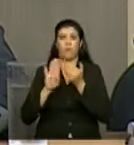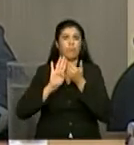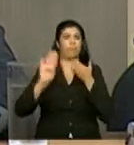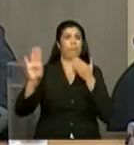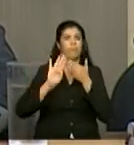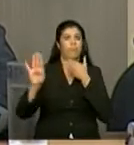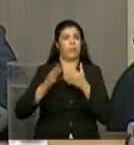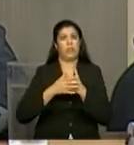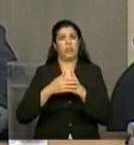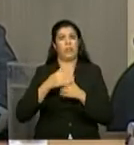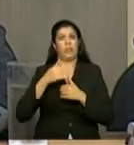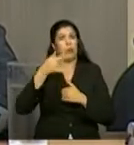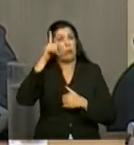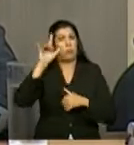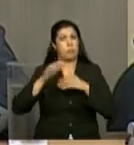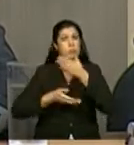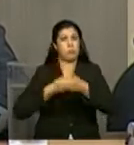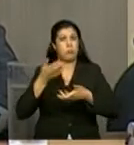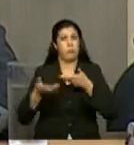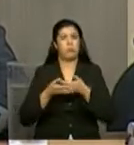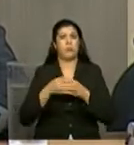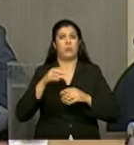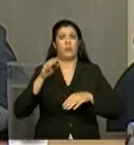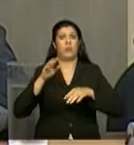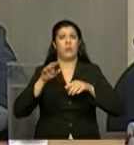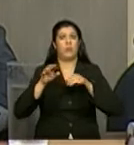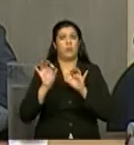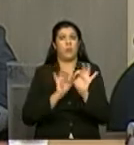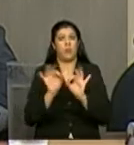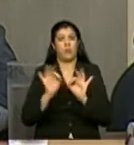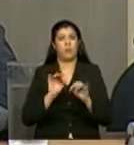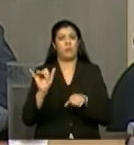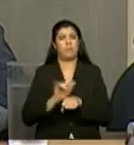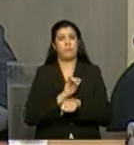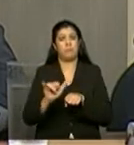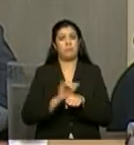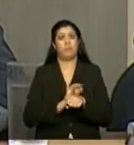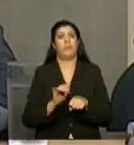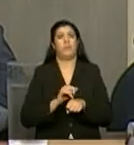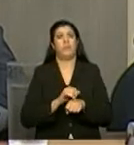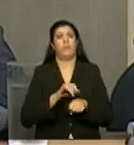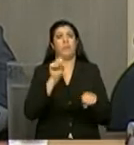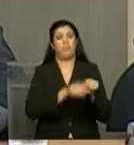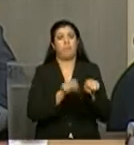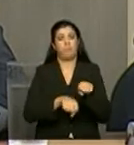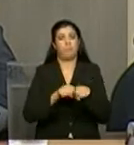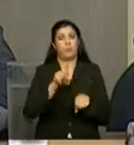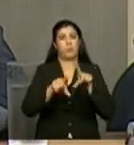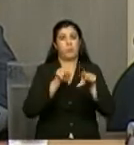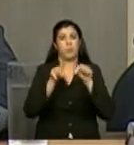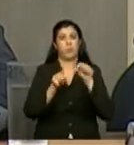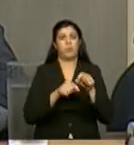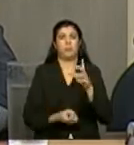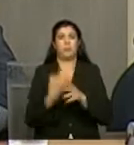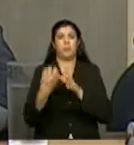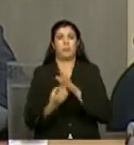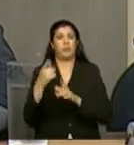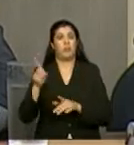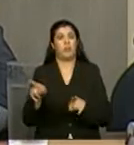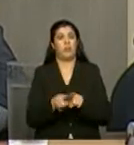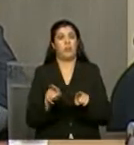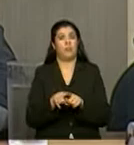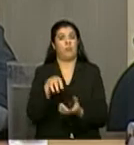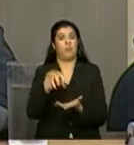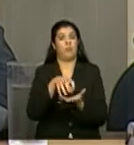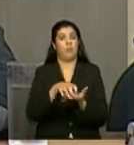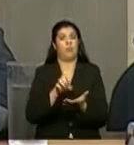nas na nos operativos do os assassinatos seletivos que vêm sendo produzidos e que o departamento de